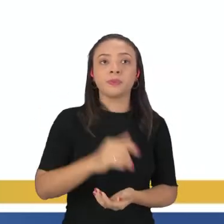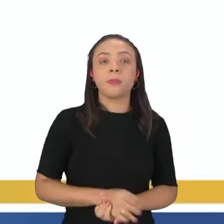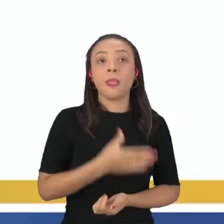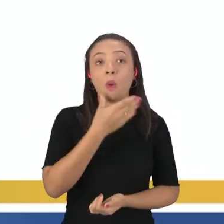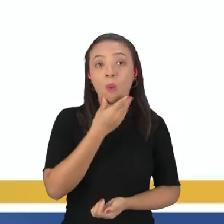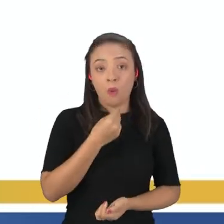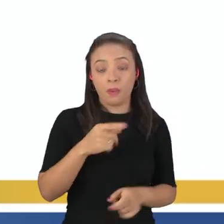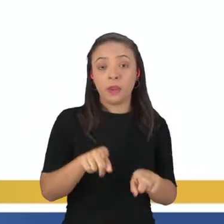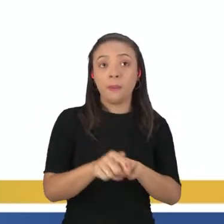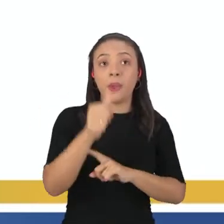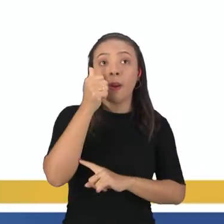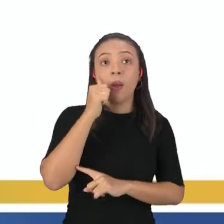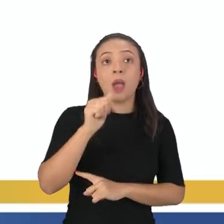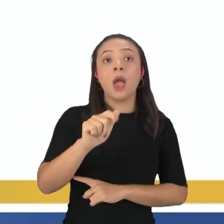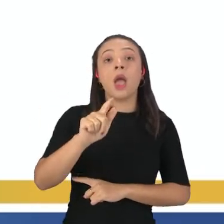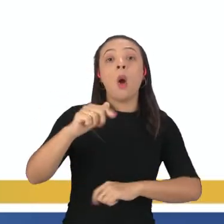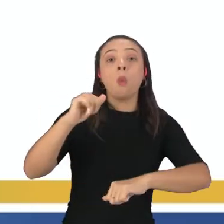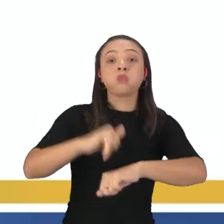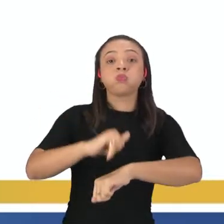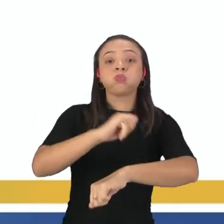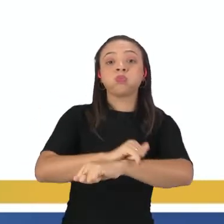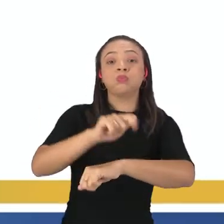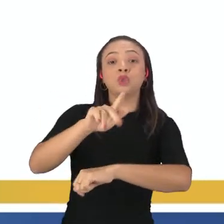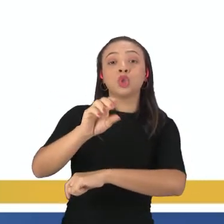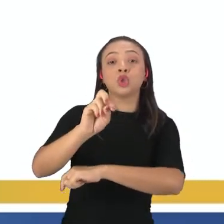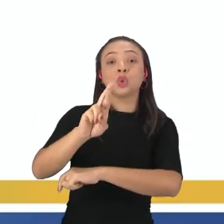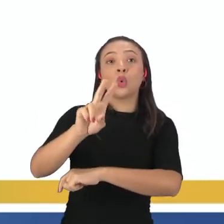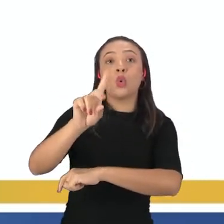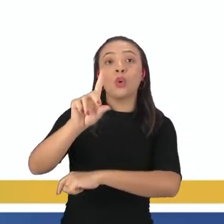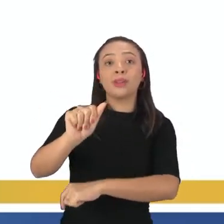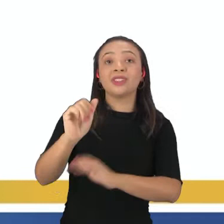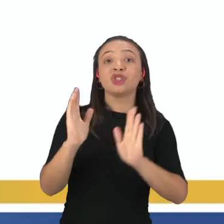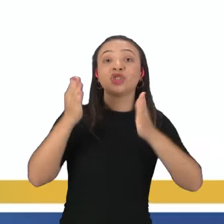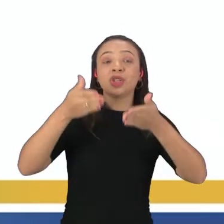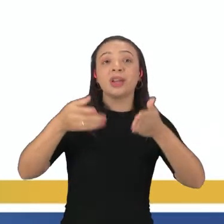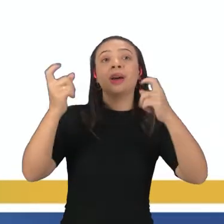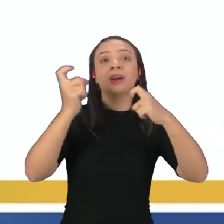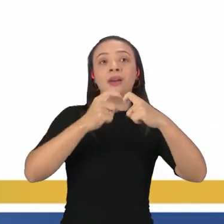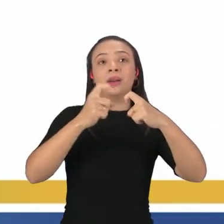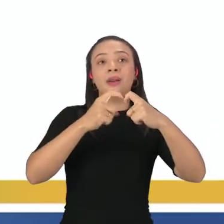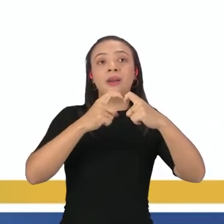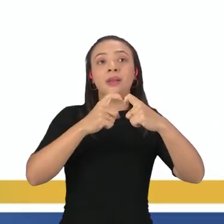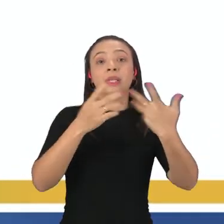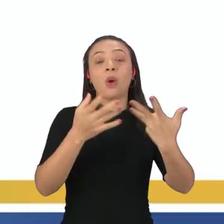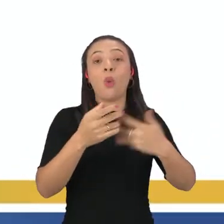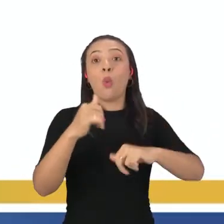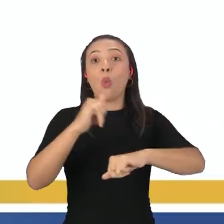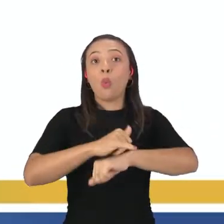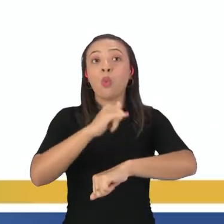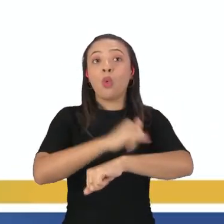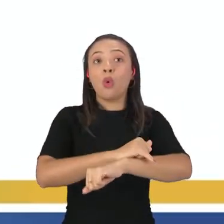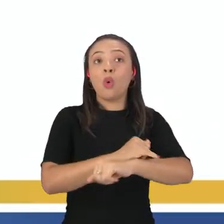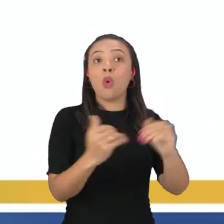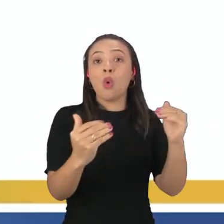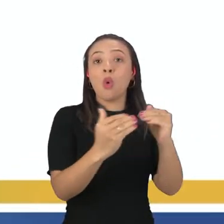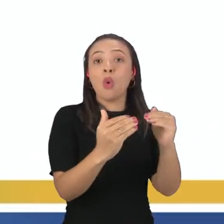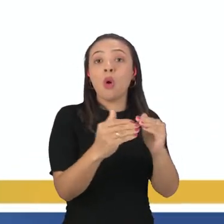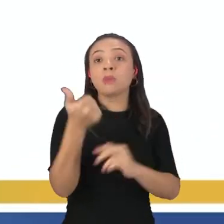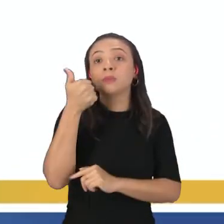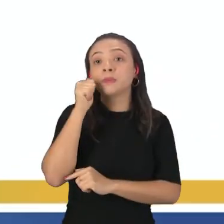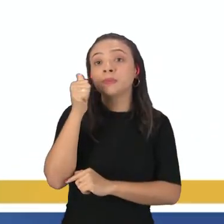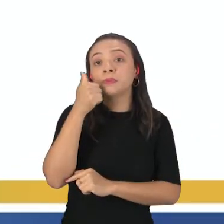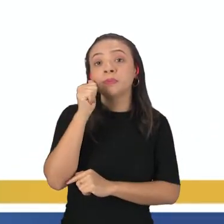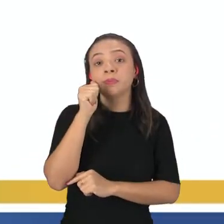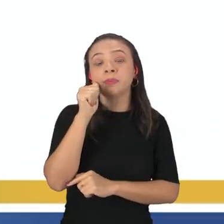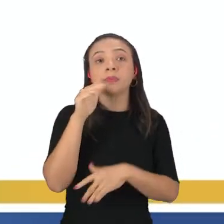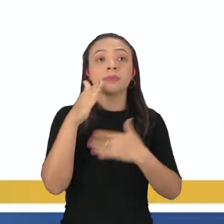mulher gorda chegaram para a consulta. O gordo, o adjetivo, vai concordar com a mulher,